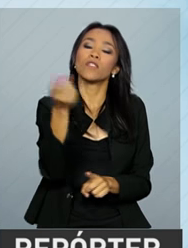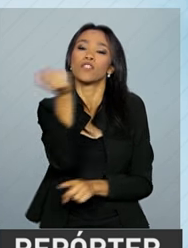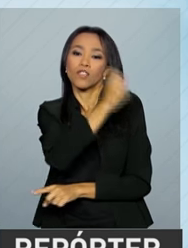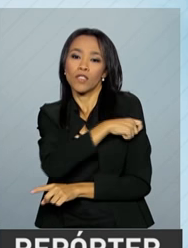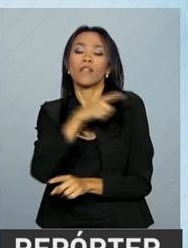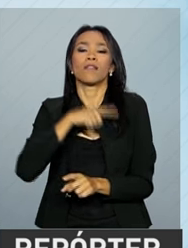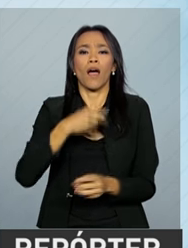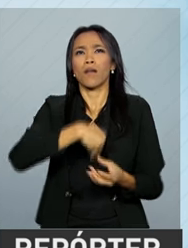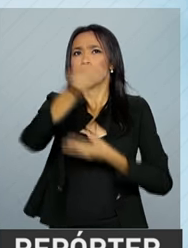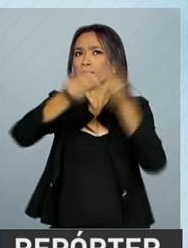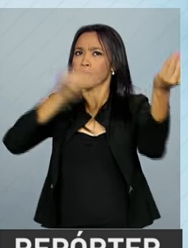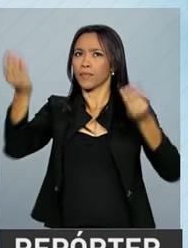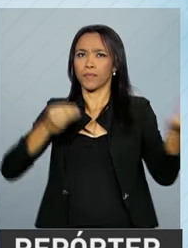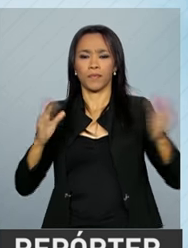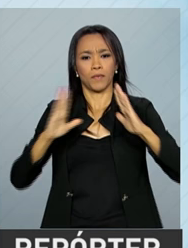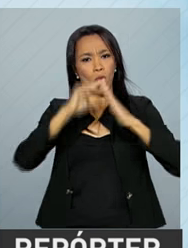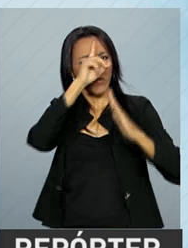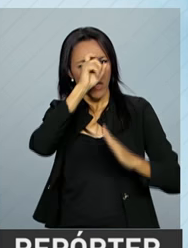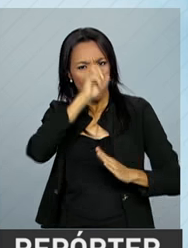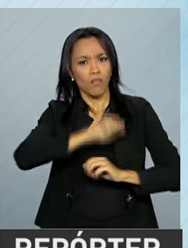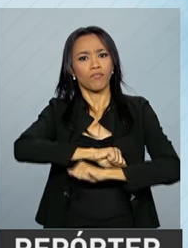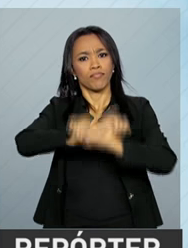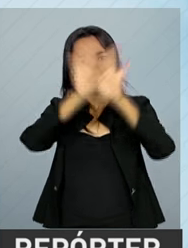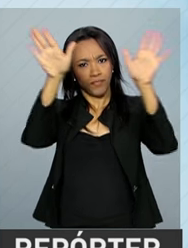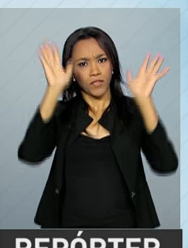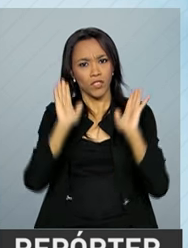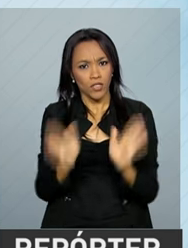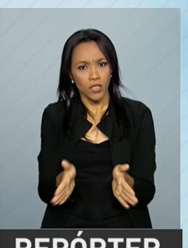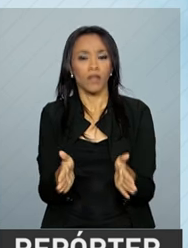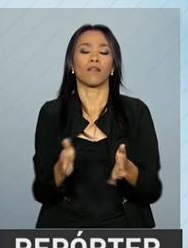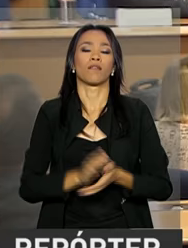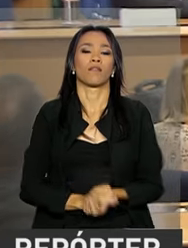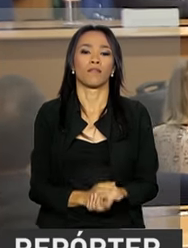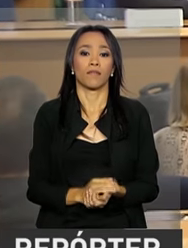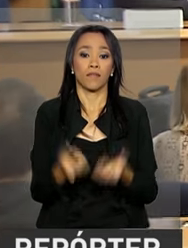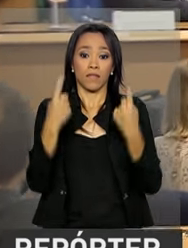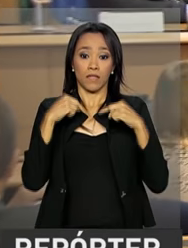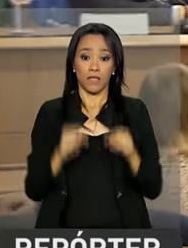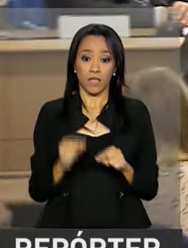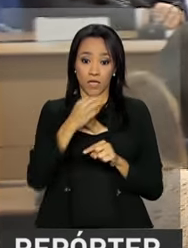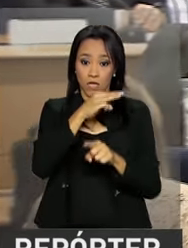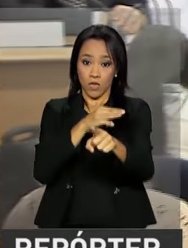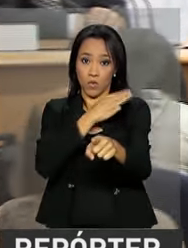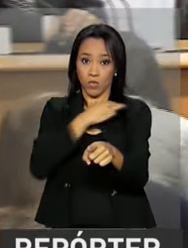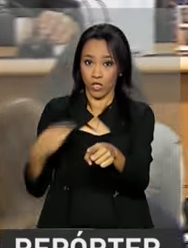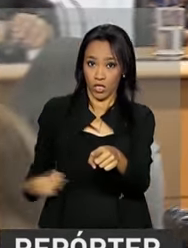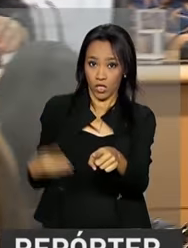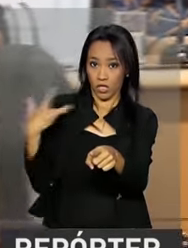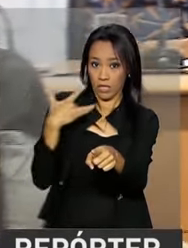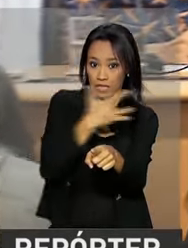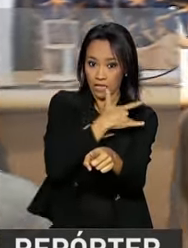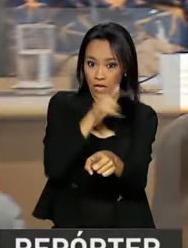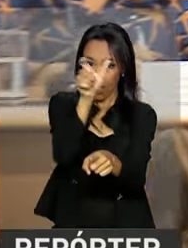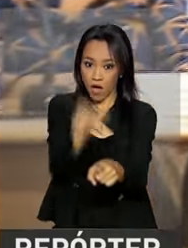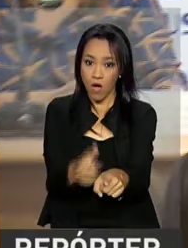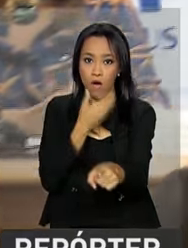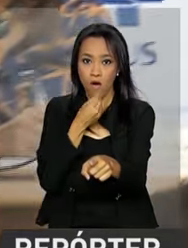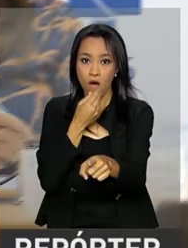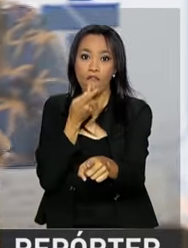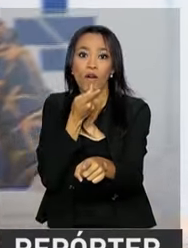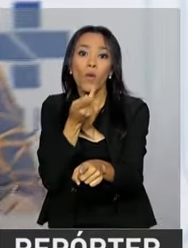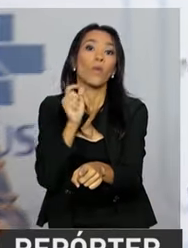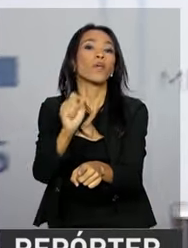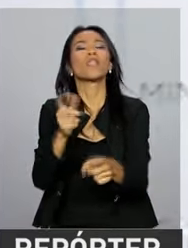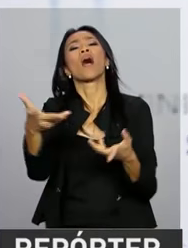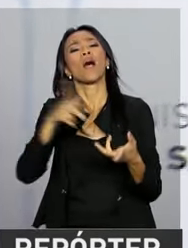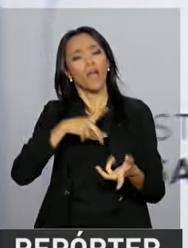saúde de todo o país e já fazem parte da produção mensal da fiocruz o ministro da saúde ricardo barros afirmou que a epidemia está controlada